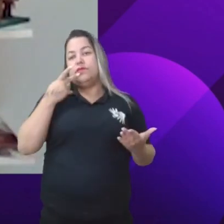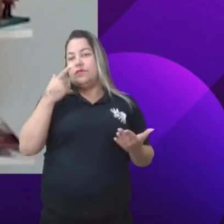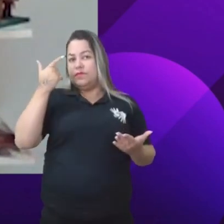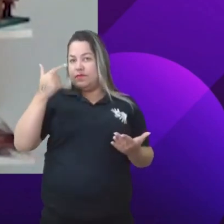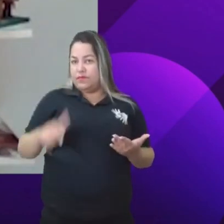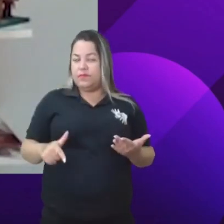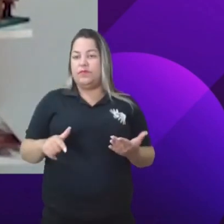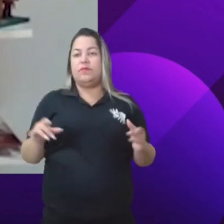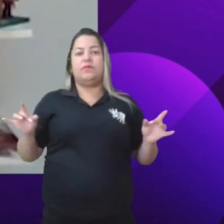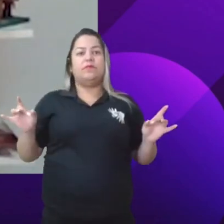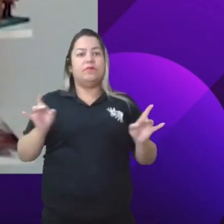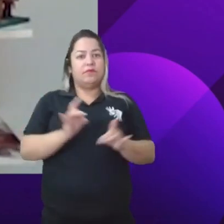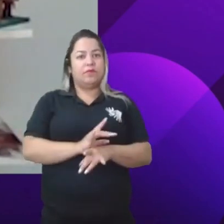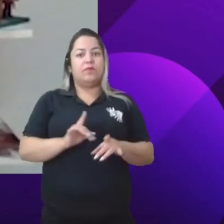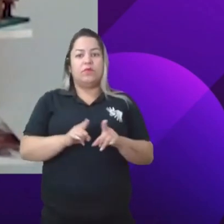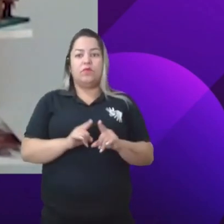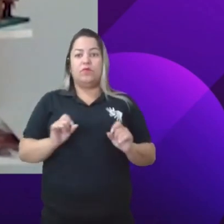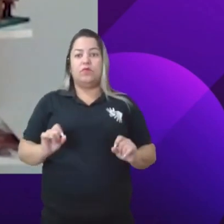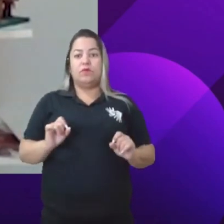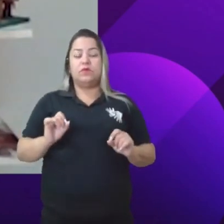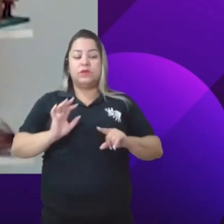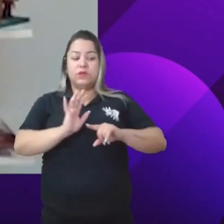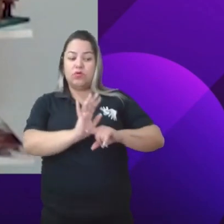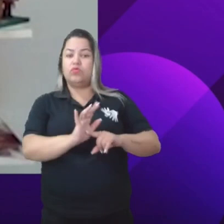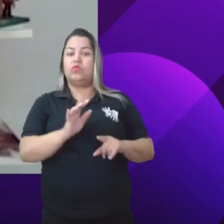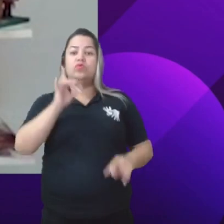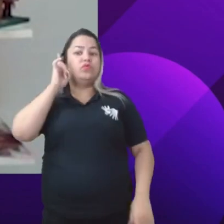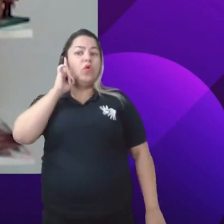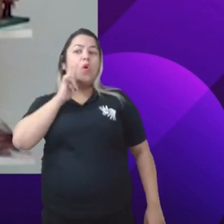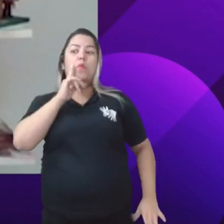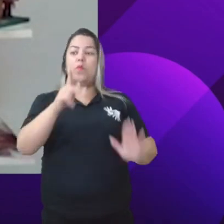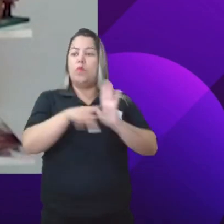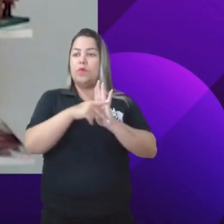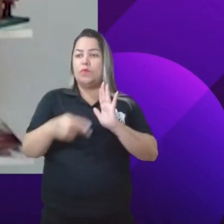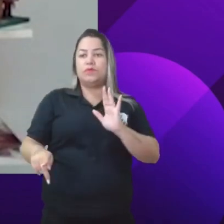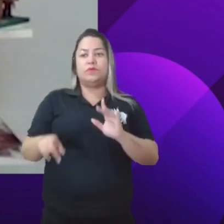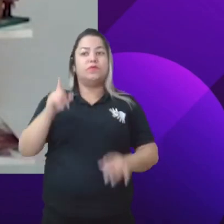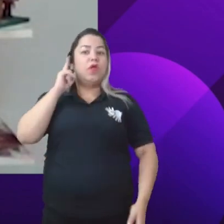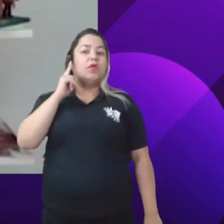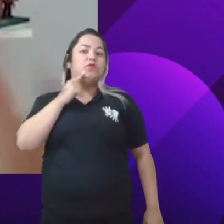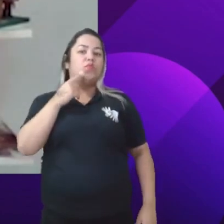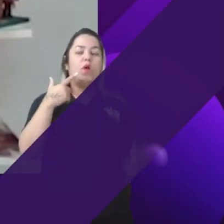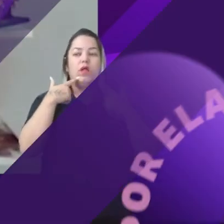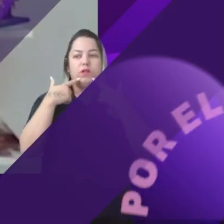reafirmar, né, para encerrar, que o que salva o surdo é o próprio povo surdo, é a sua língua. Isso os emancipa.